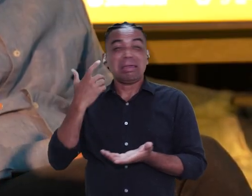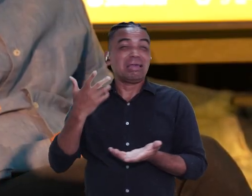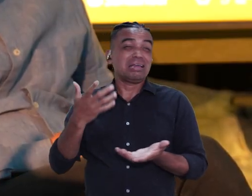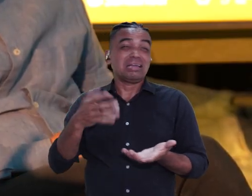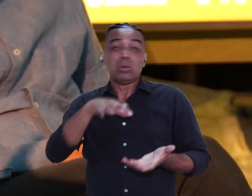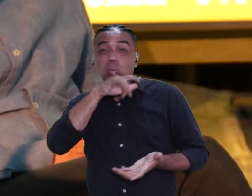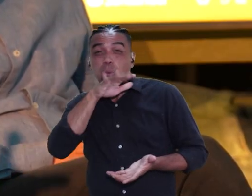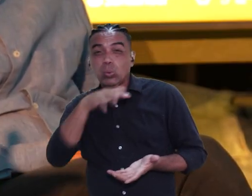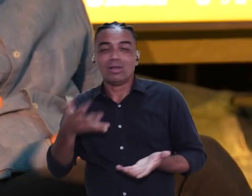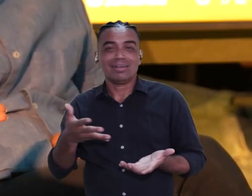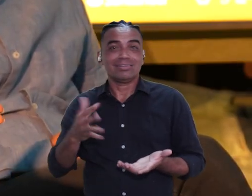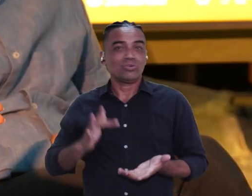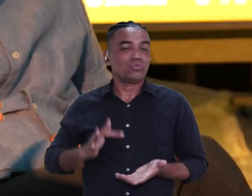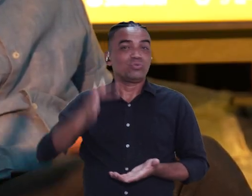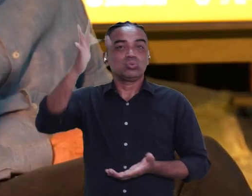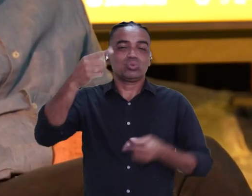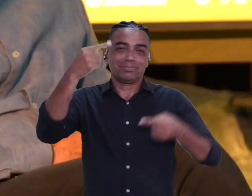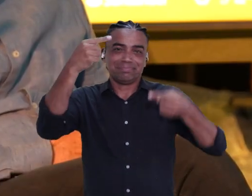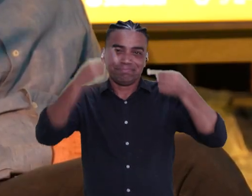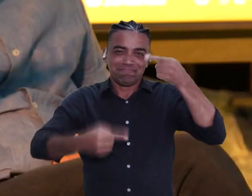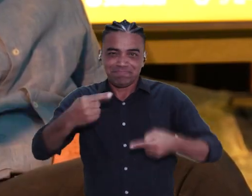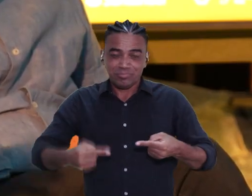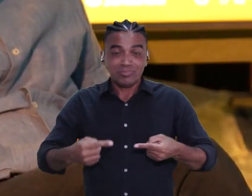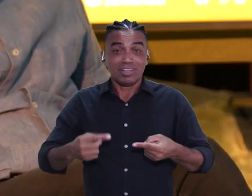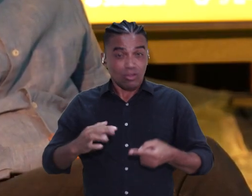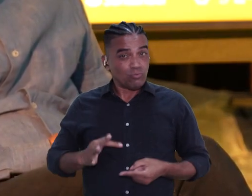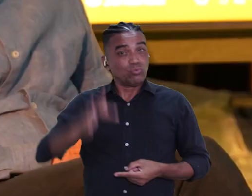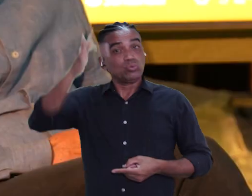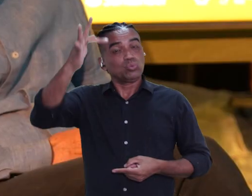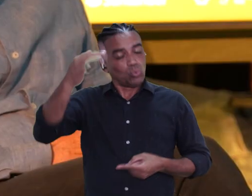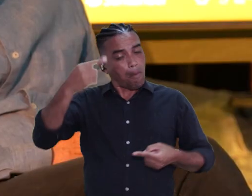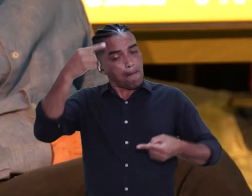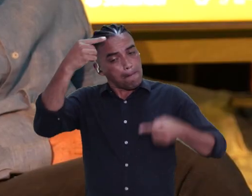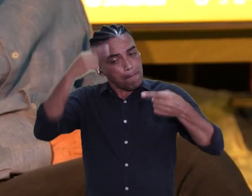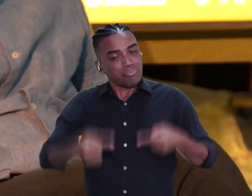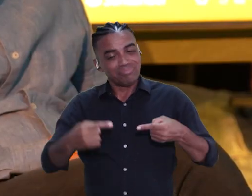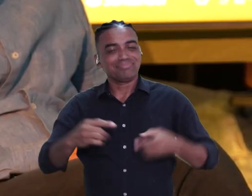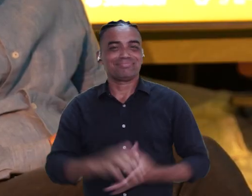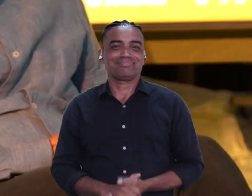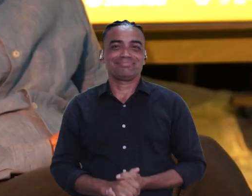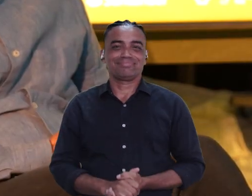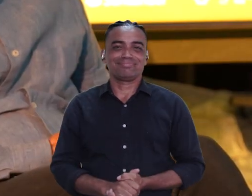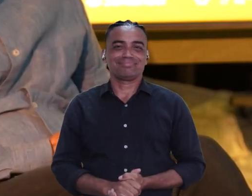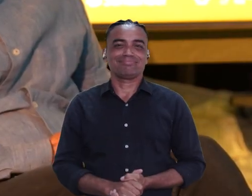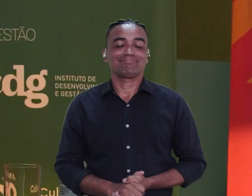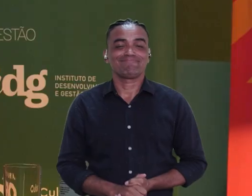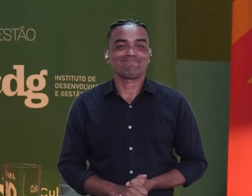Então, é um futuro em disputa, é um amanhã em disputa, né?